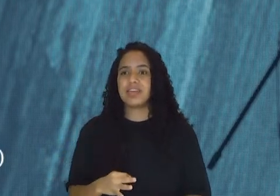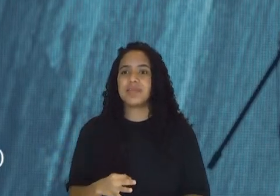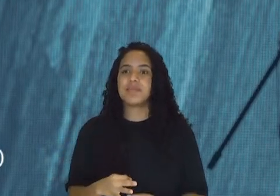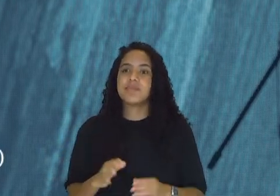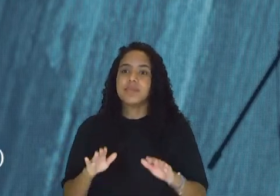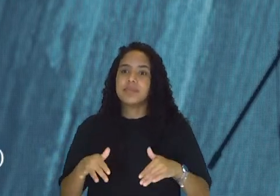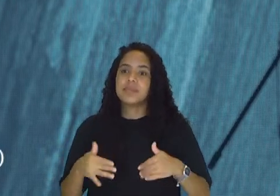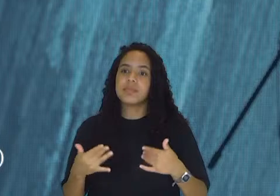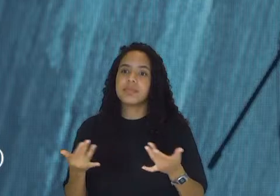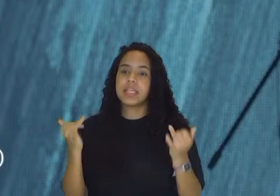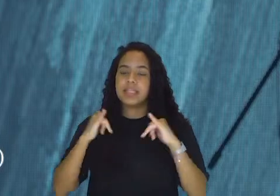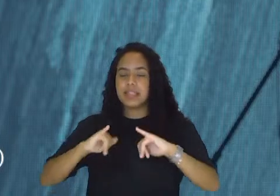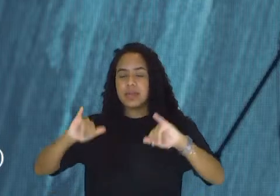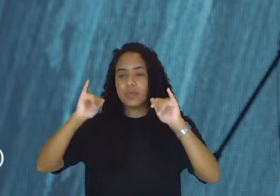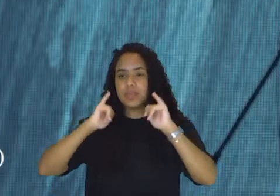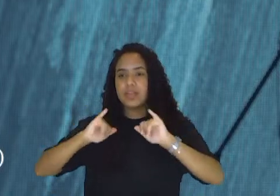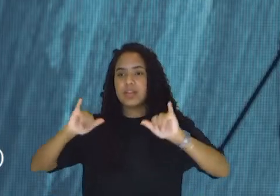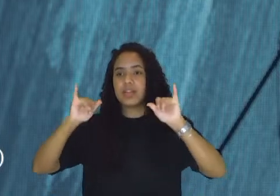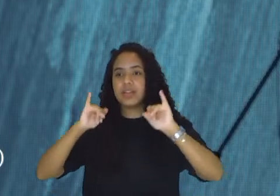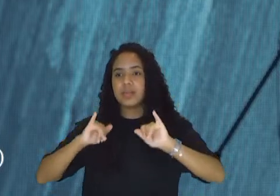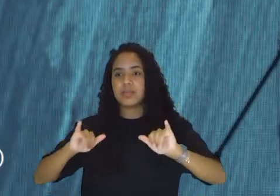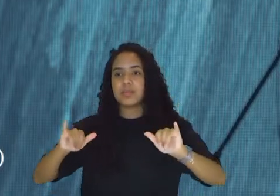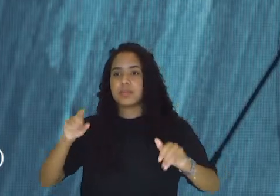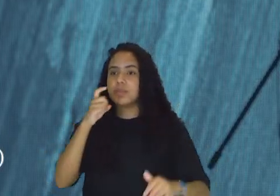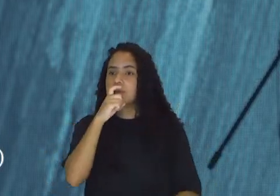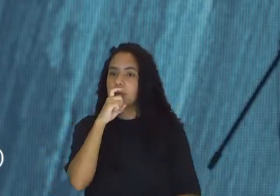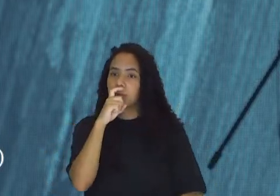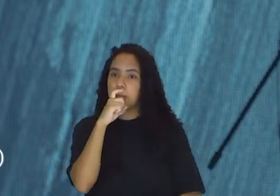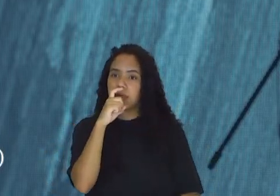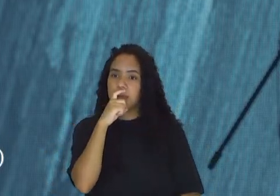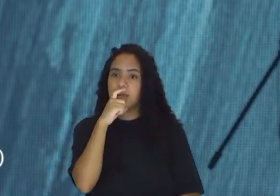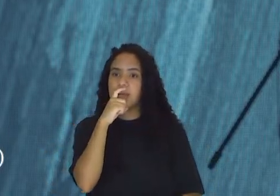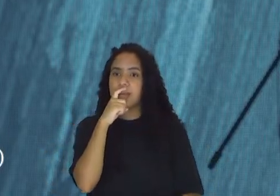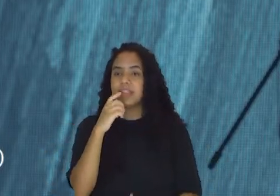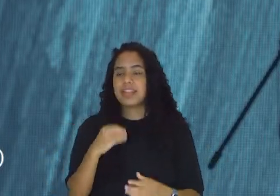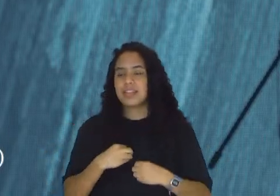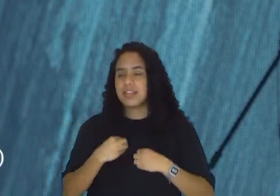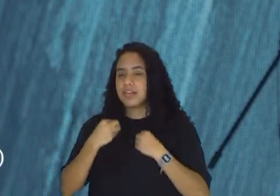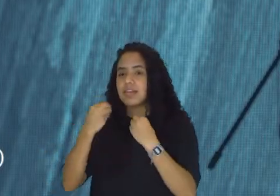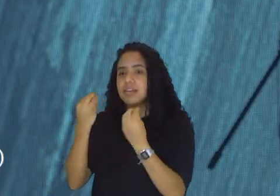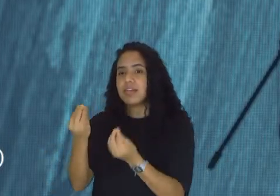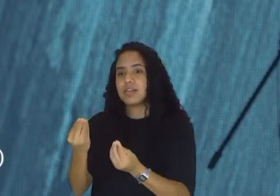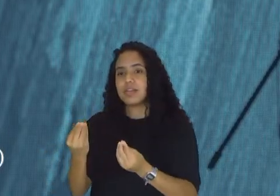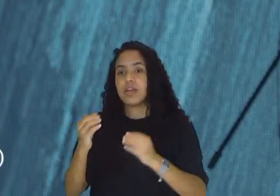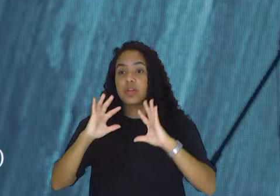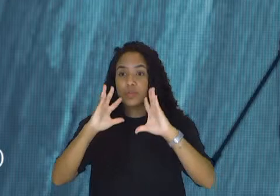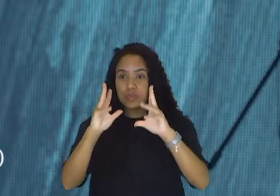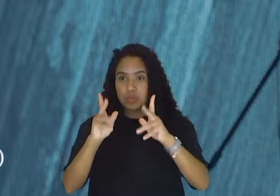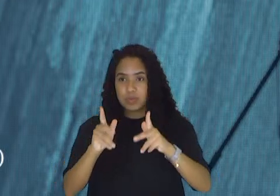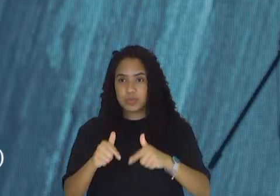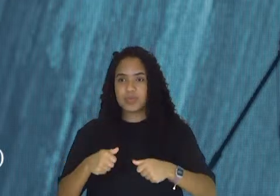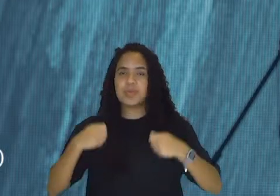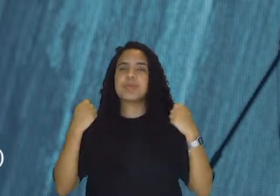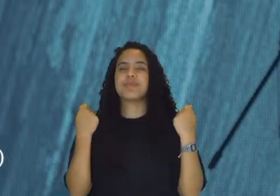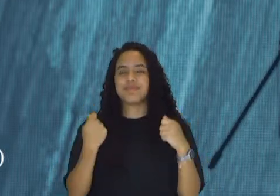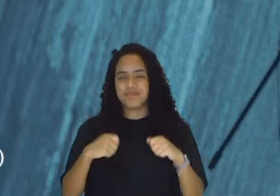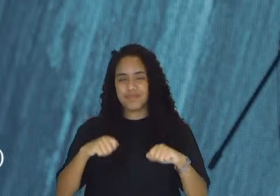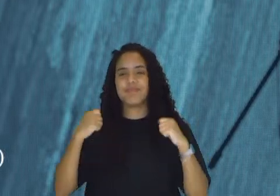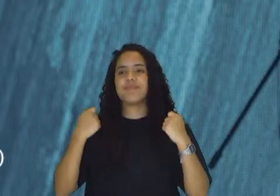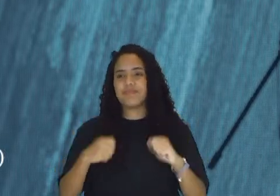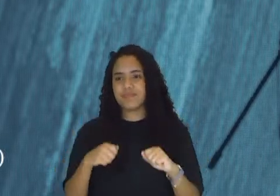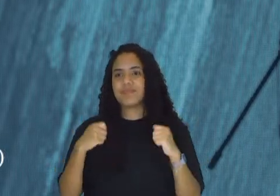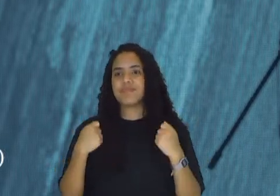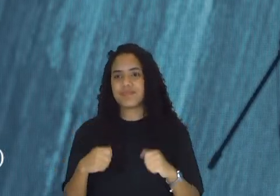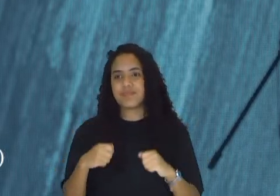suprirá, ainda que você não esteja vendo. Ainda que você e eu tenhamos ido para a cama e visto a dispensa